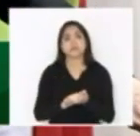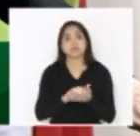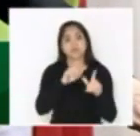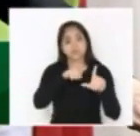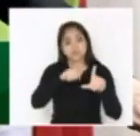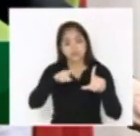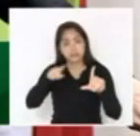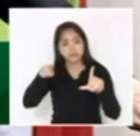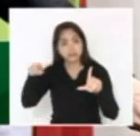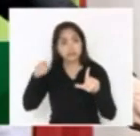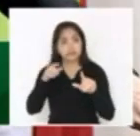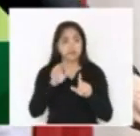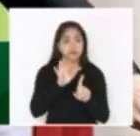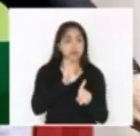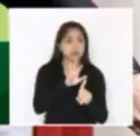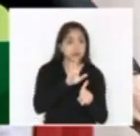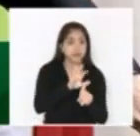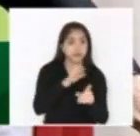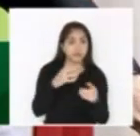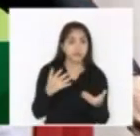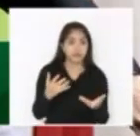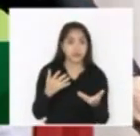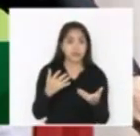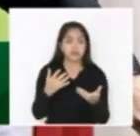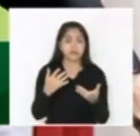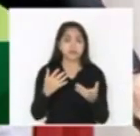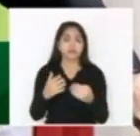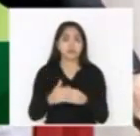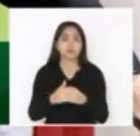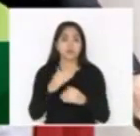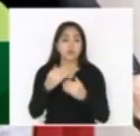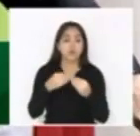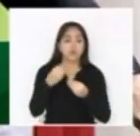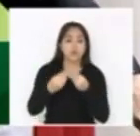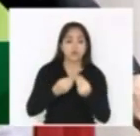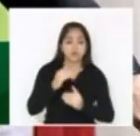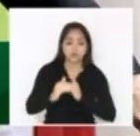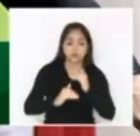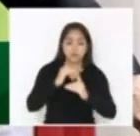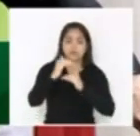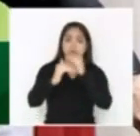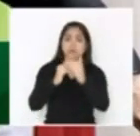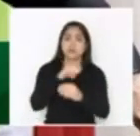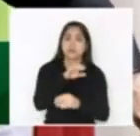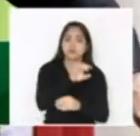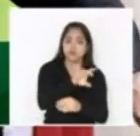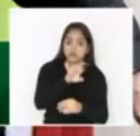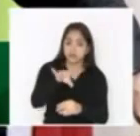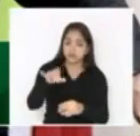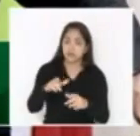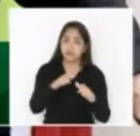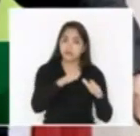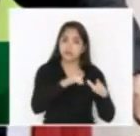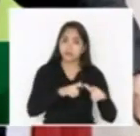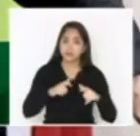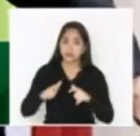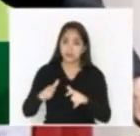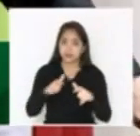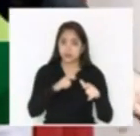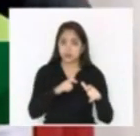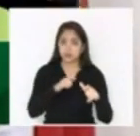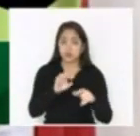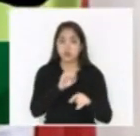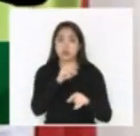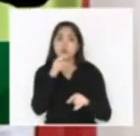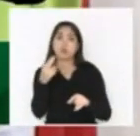índices que aferem o nível de desenvolvimento de cada uma das regiões? Ou nós